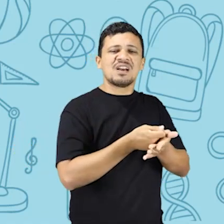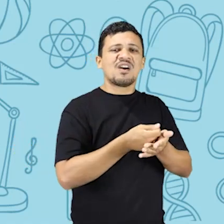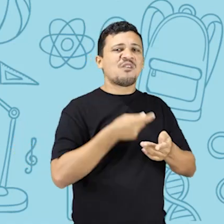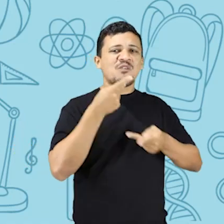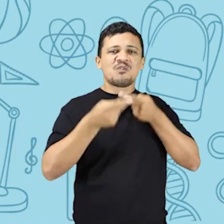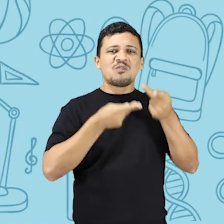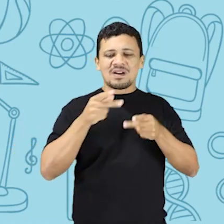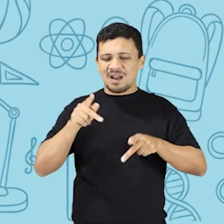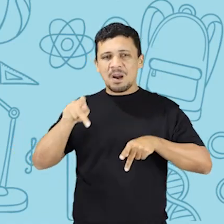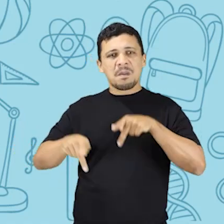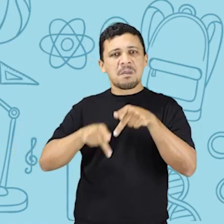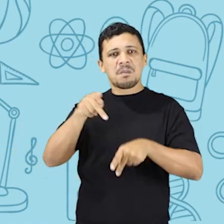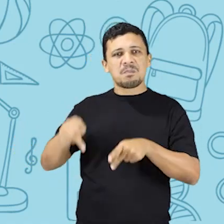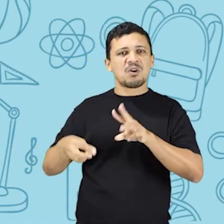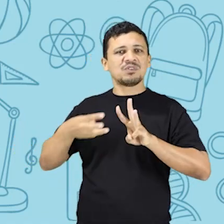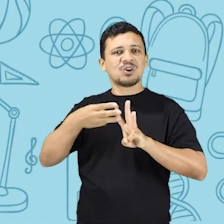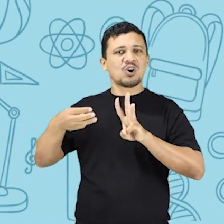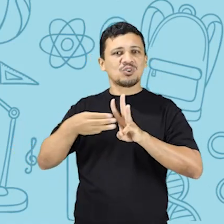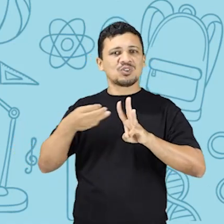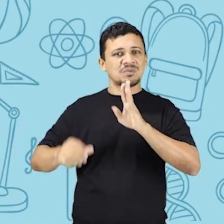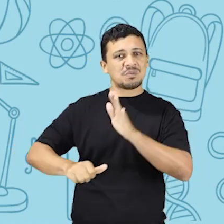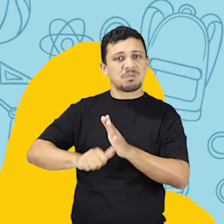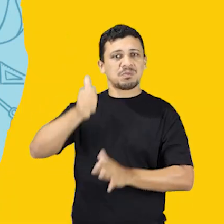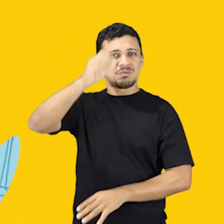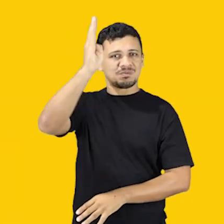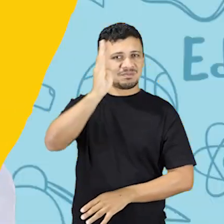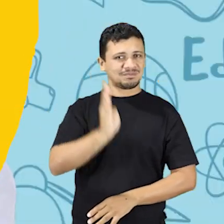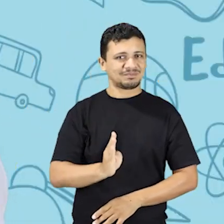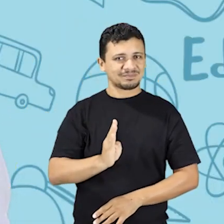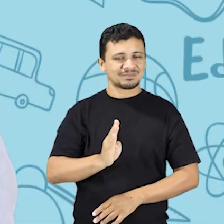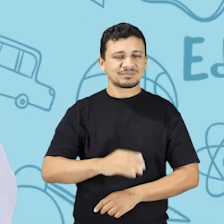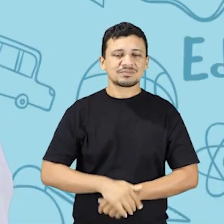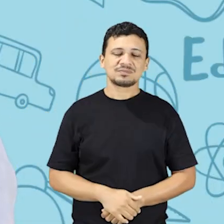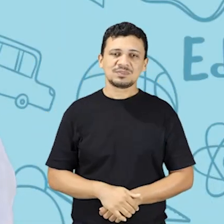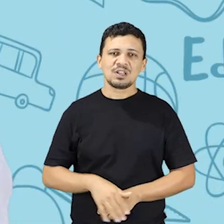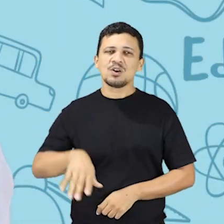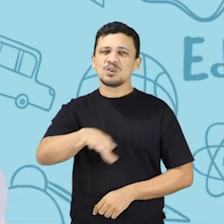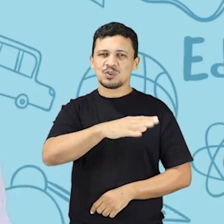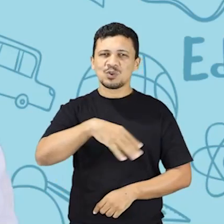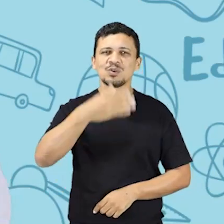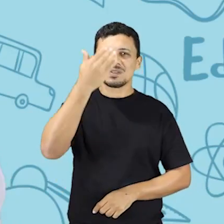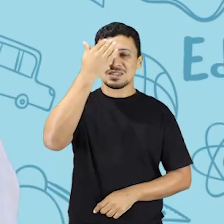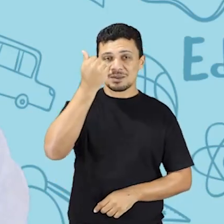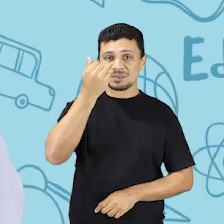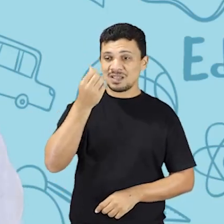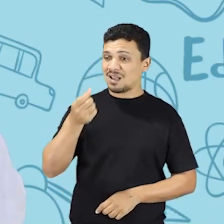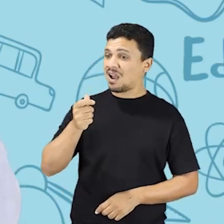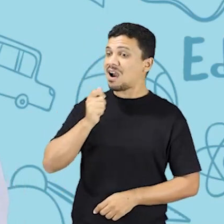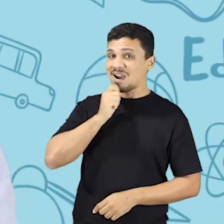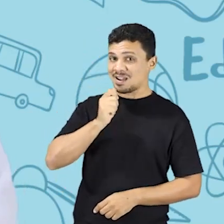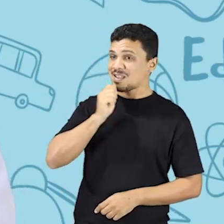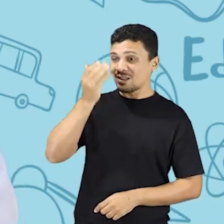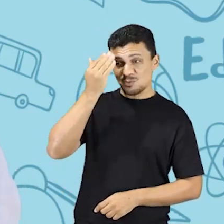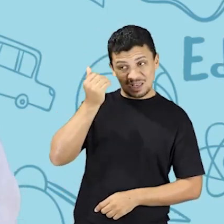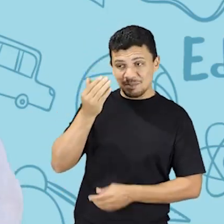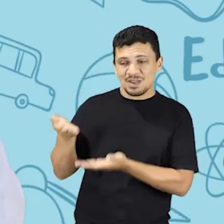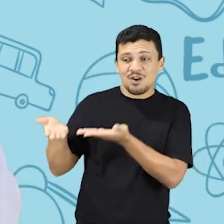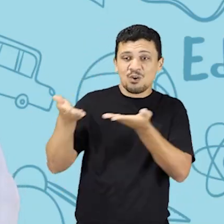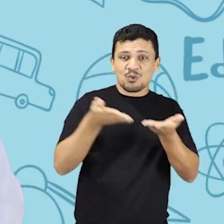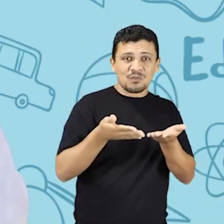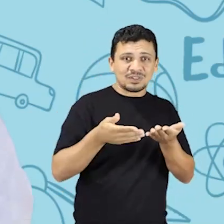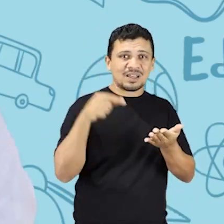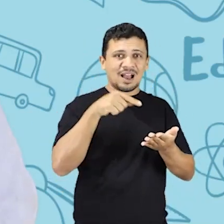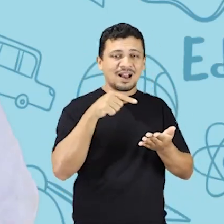falar sobre os povos indígenas originários do Brasil. Todo mundo sabe, e quem não sabe, convido você a entrar